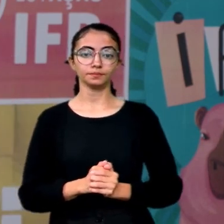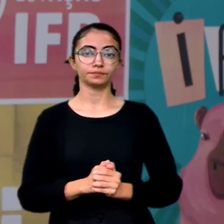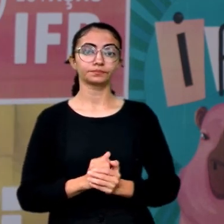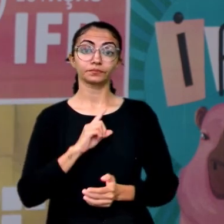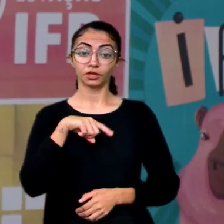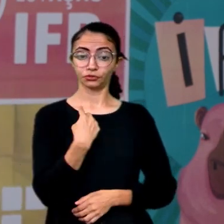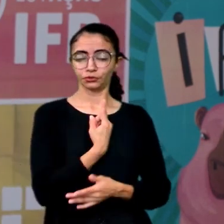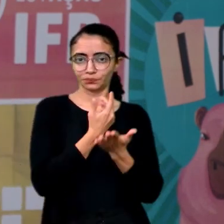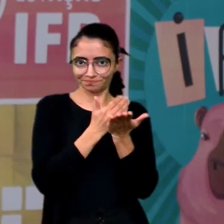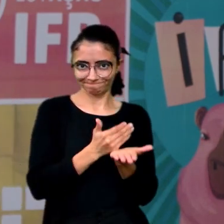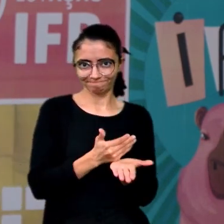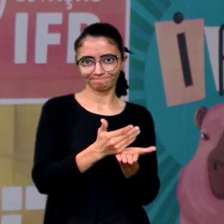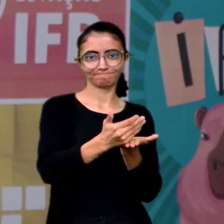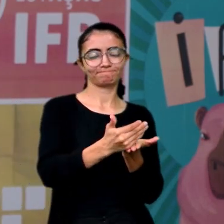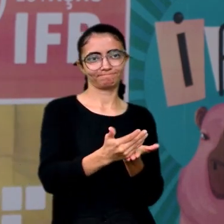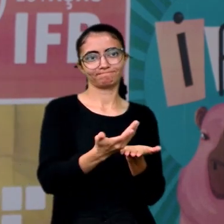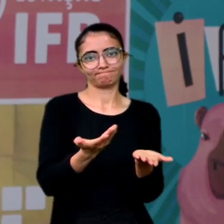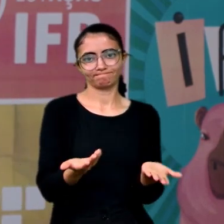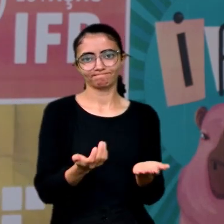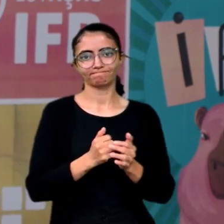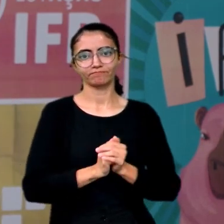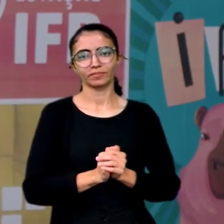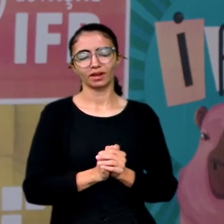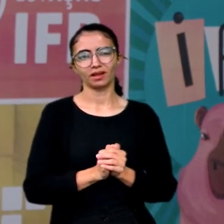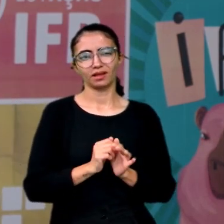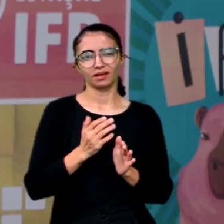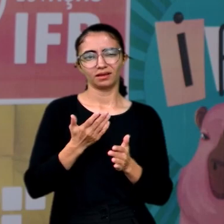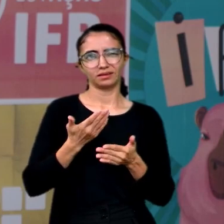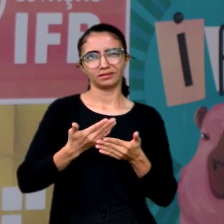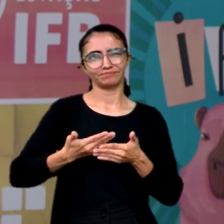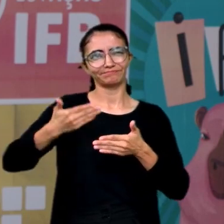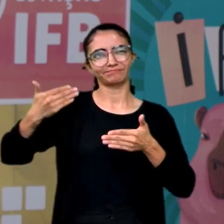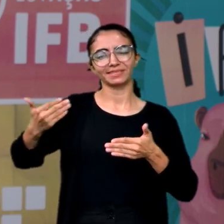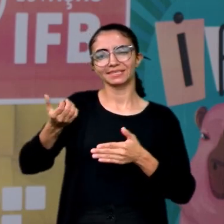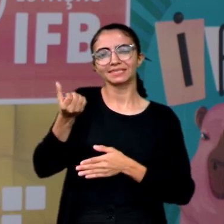no começo, assim, isso eu estou falando há uns 6 anos atrás,